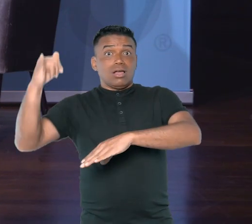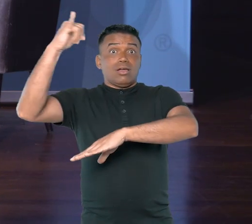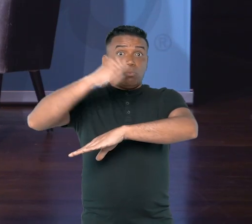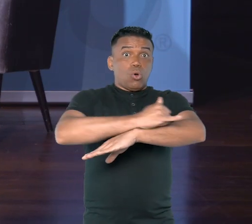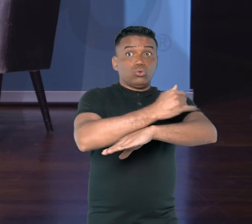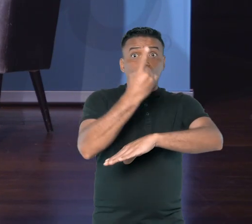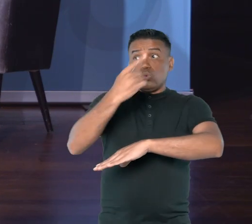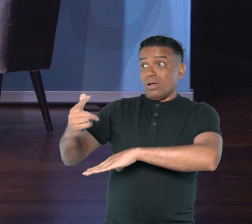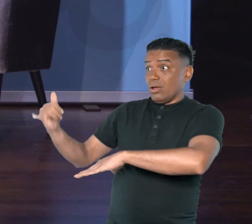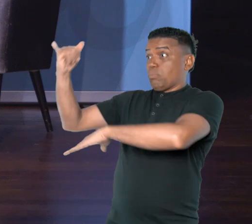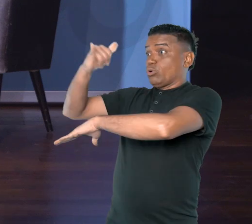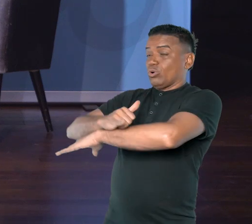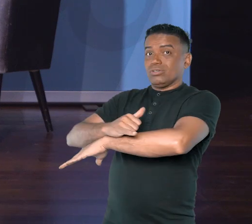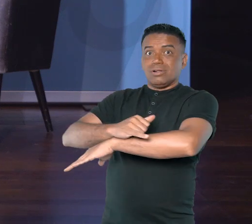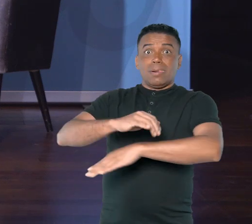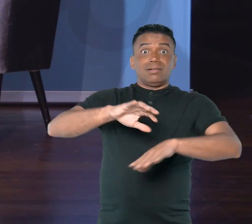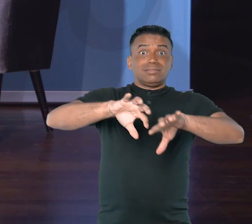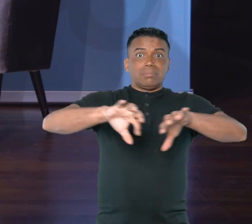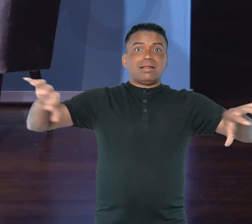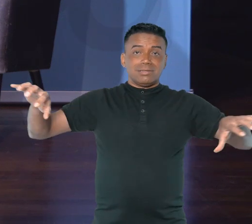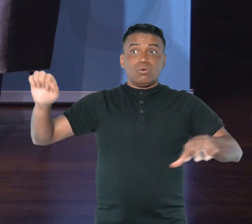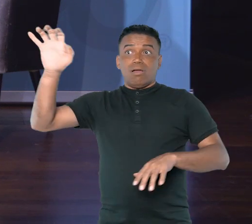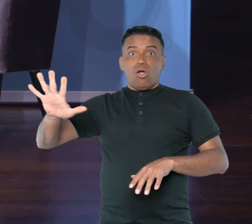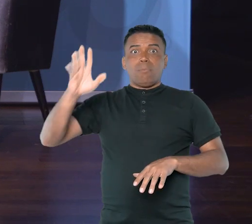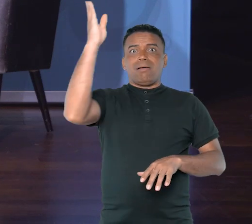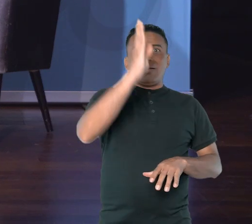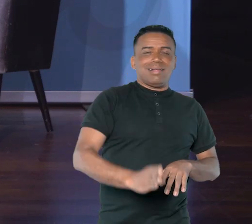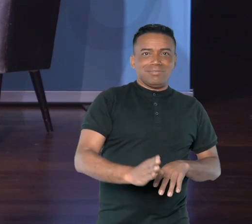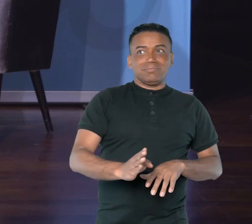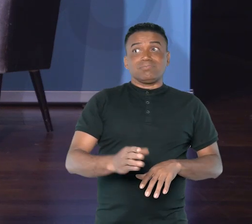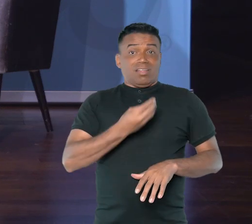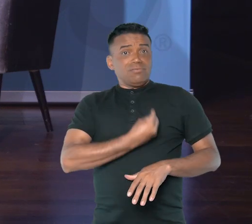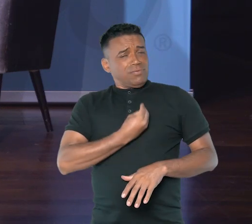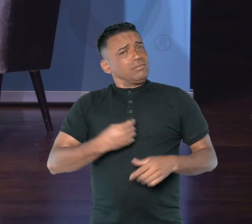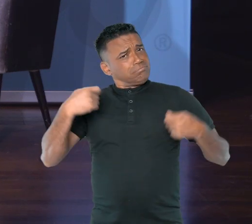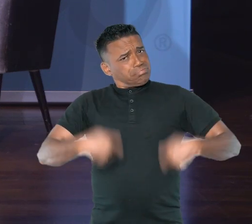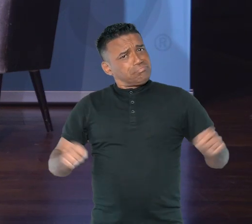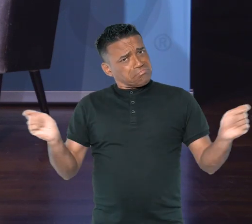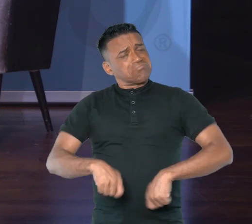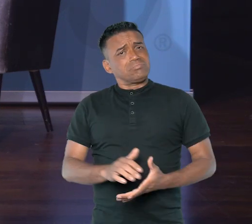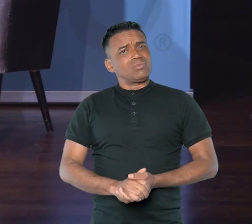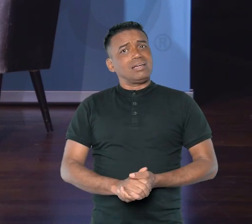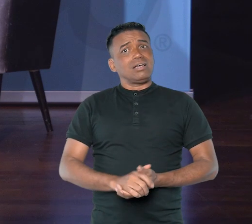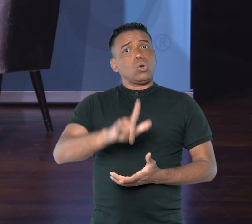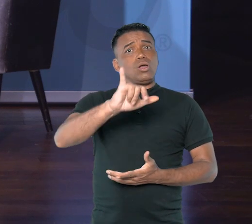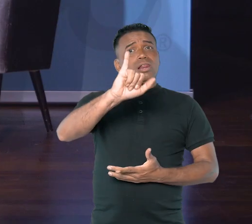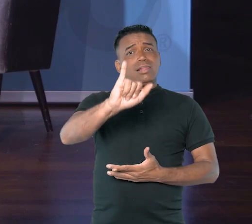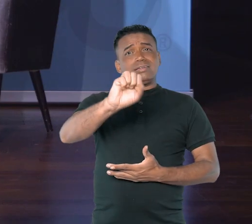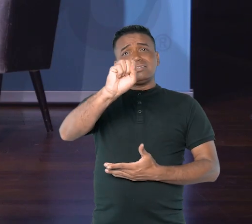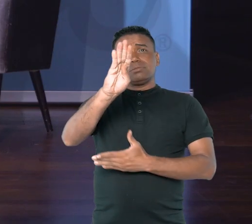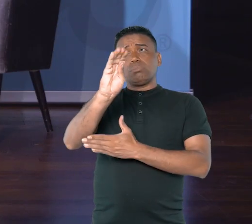continentes. Lisboa que me ensina a navegar, porque viver é preciso. Alguns dias em Lisboa e a vontade de me perder em seus cafés